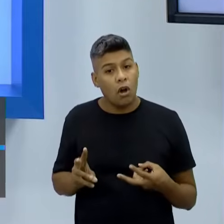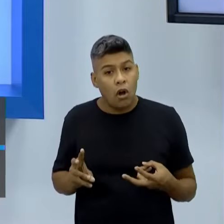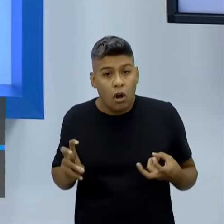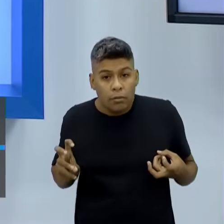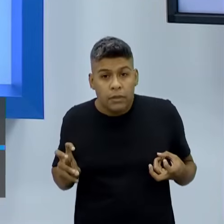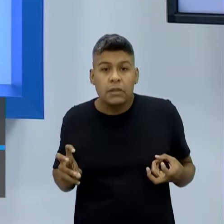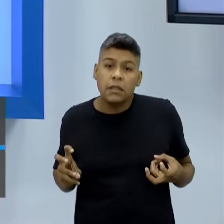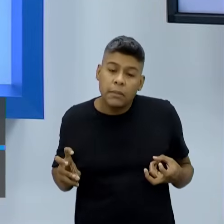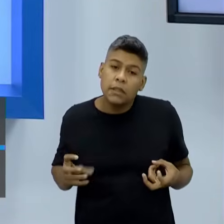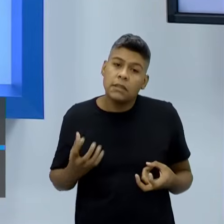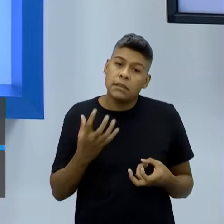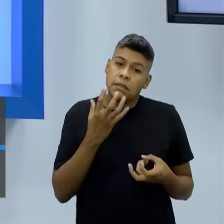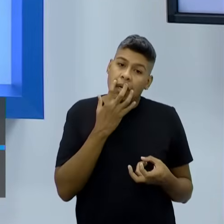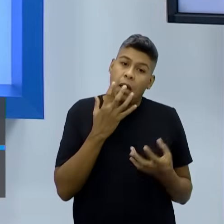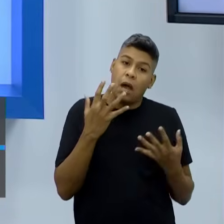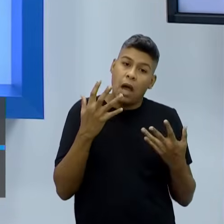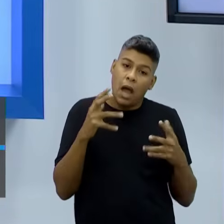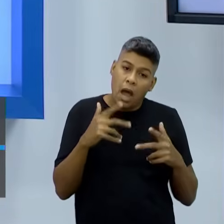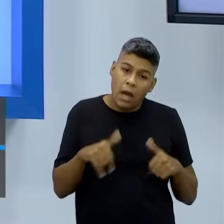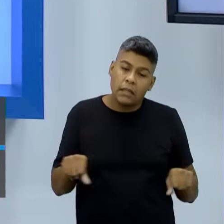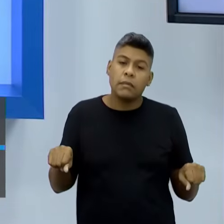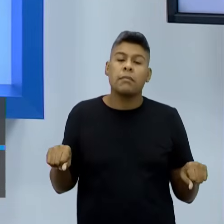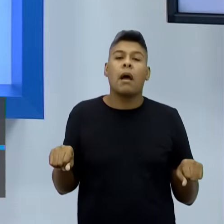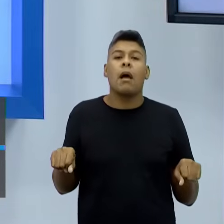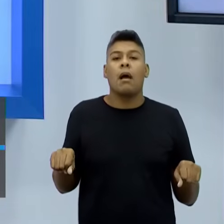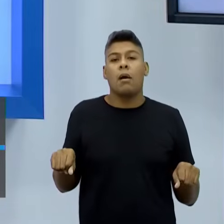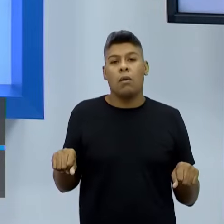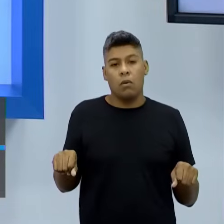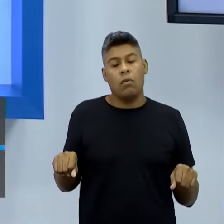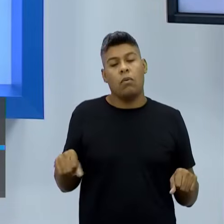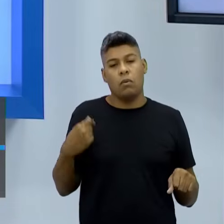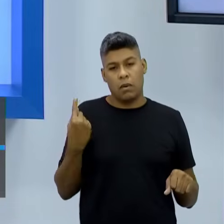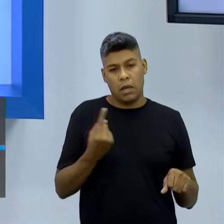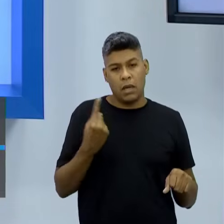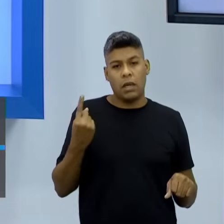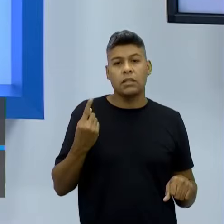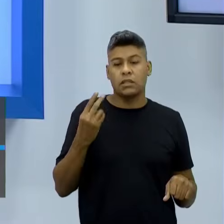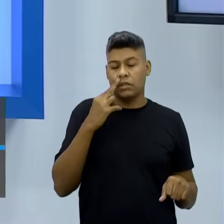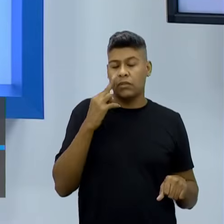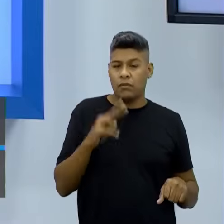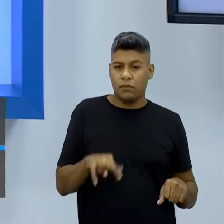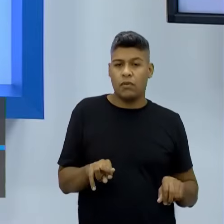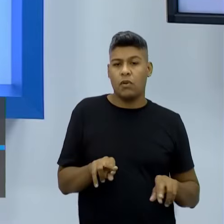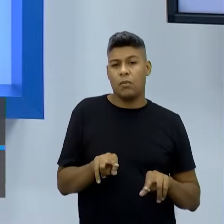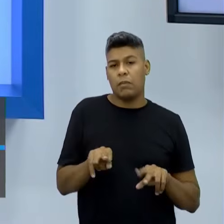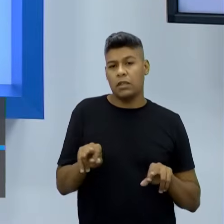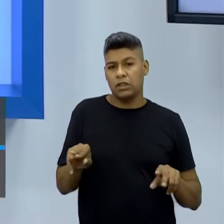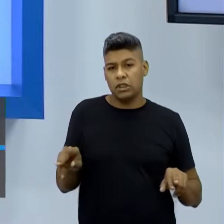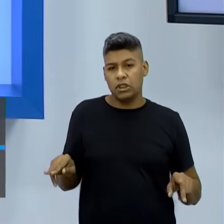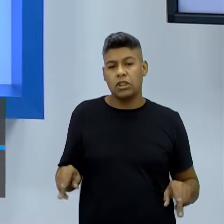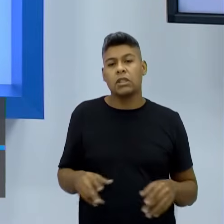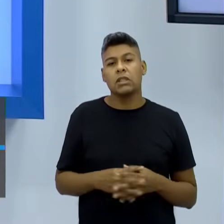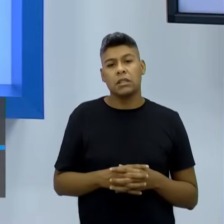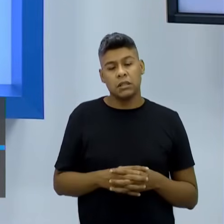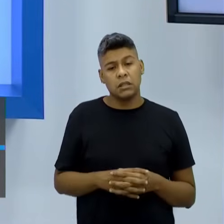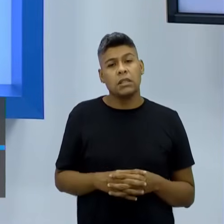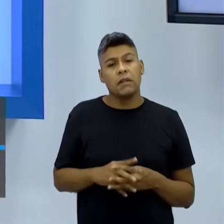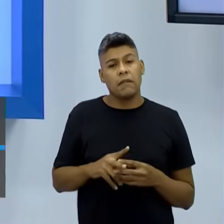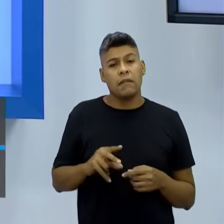de algum animal, de um inseto, né, que a gente viu bastante aí no nosso componente,